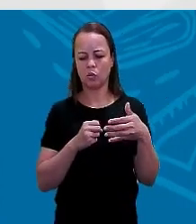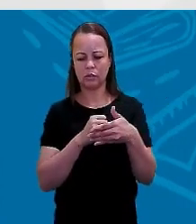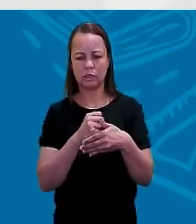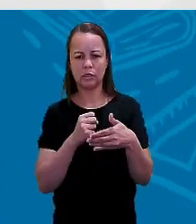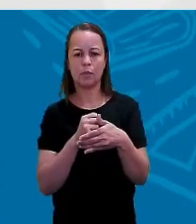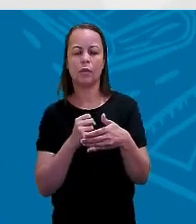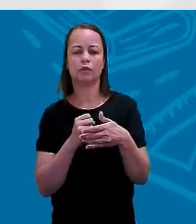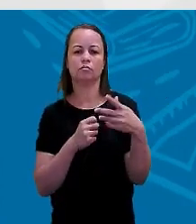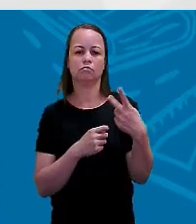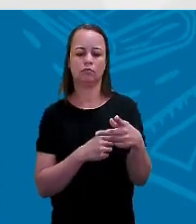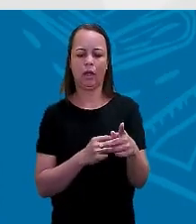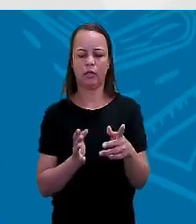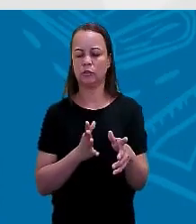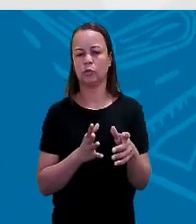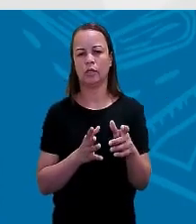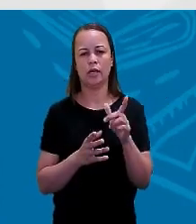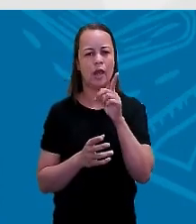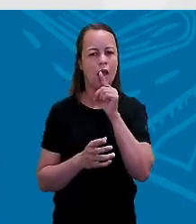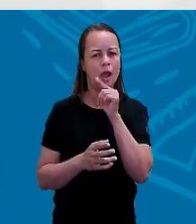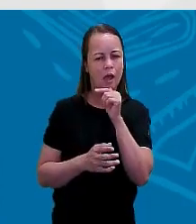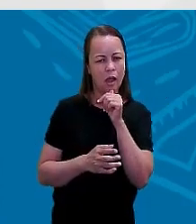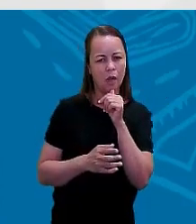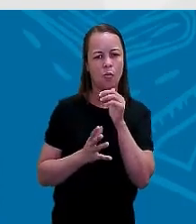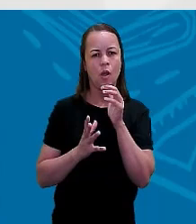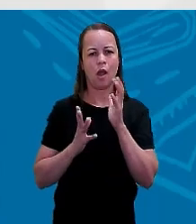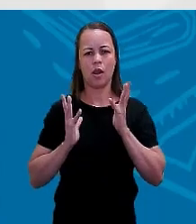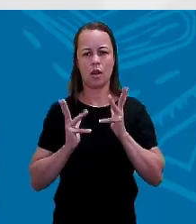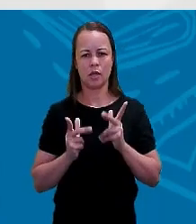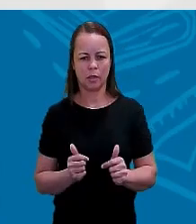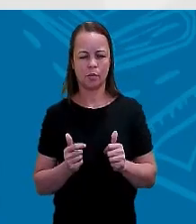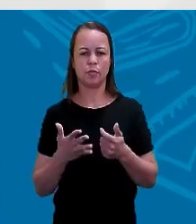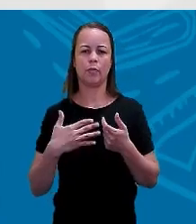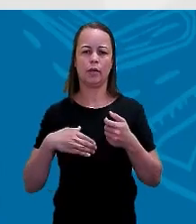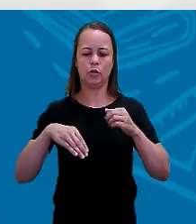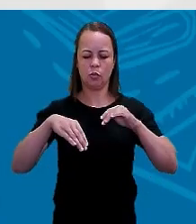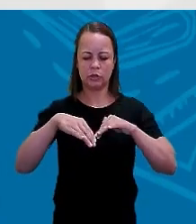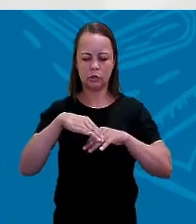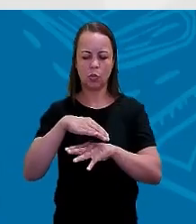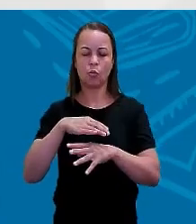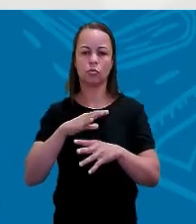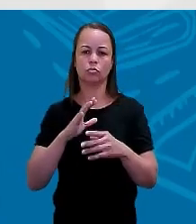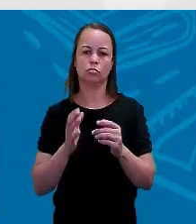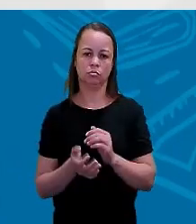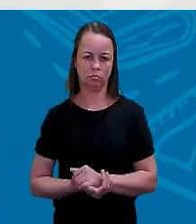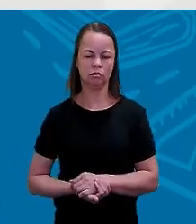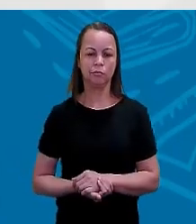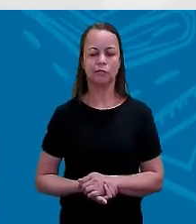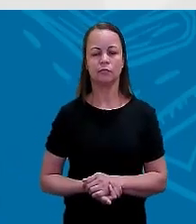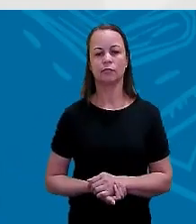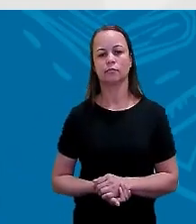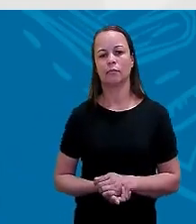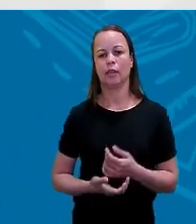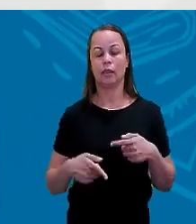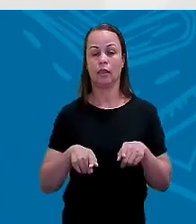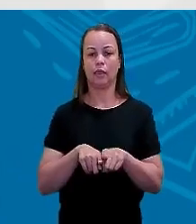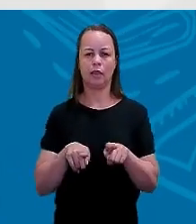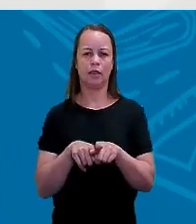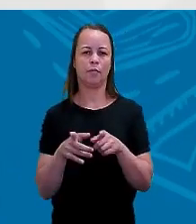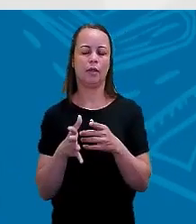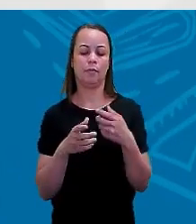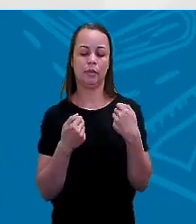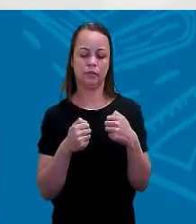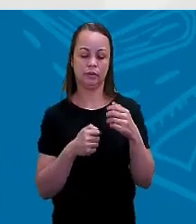é esgoto, tá certo? Para aquela população. E uma questão muito importante que a gente deve entender é que